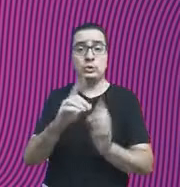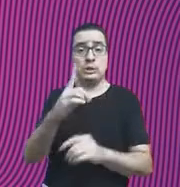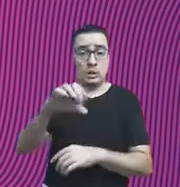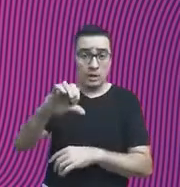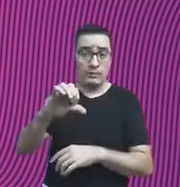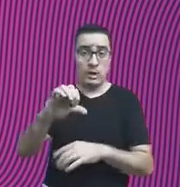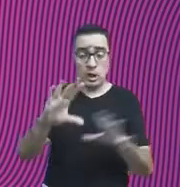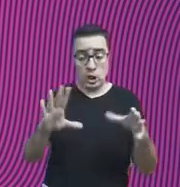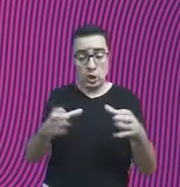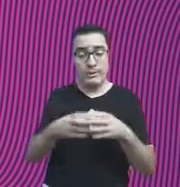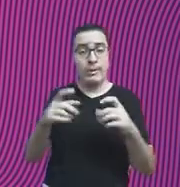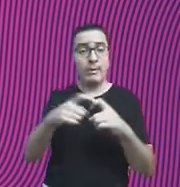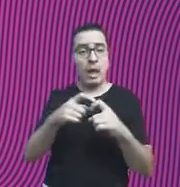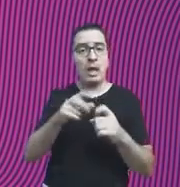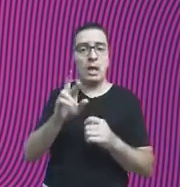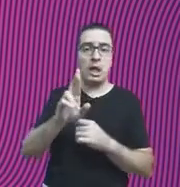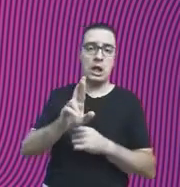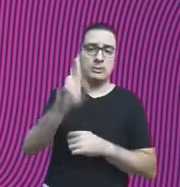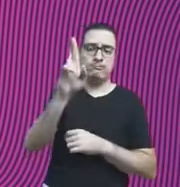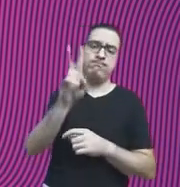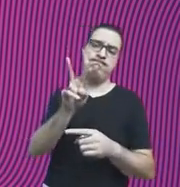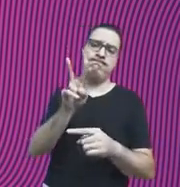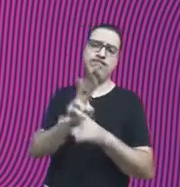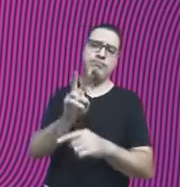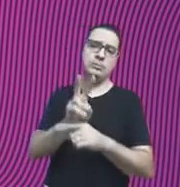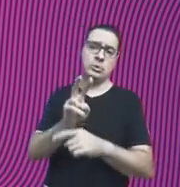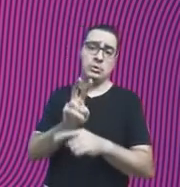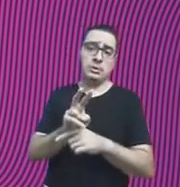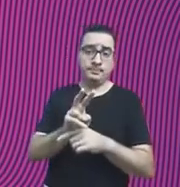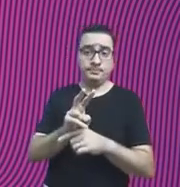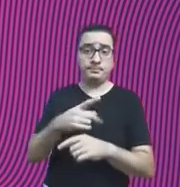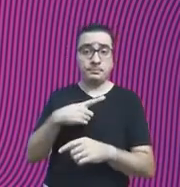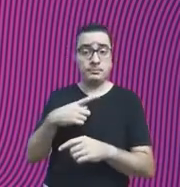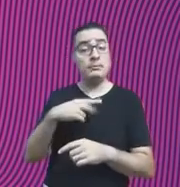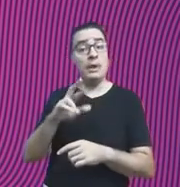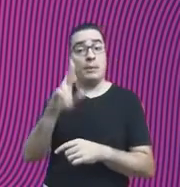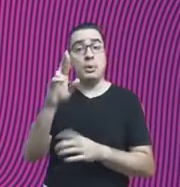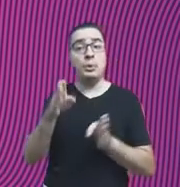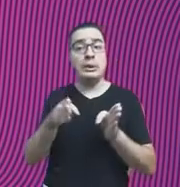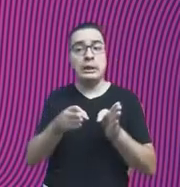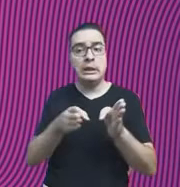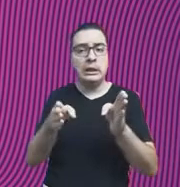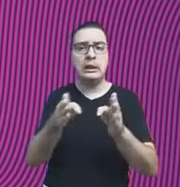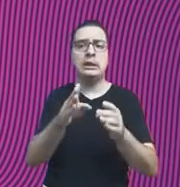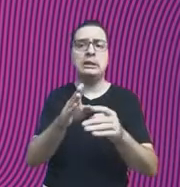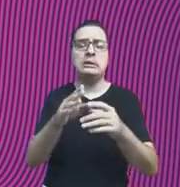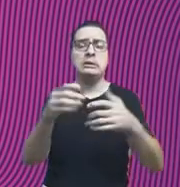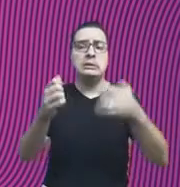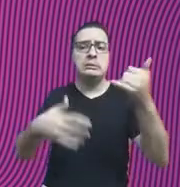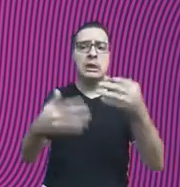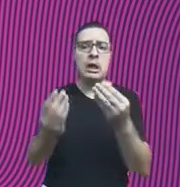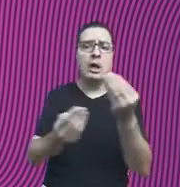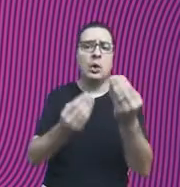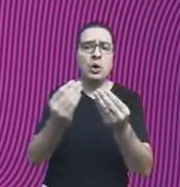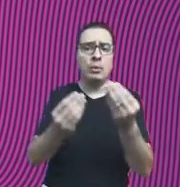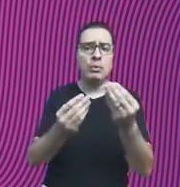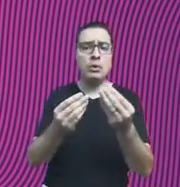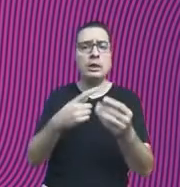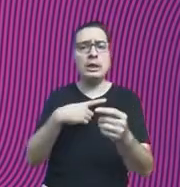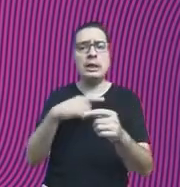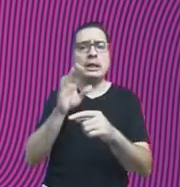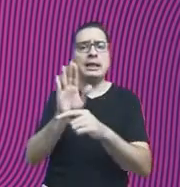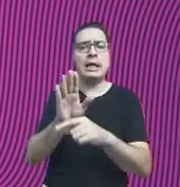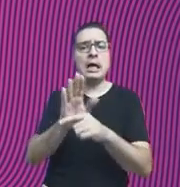tutor, passa a ser aquele que, de certa forma, guia, tá certo? Ele é o que dá os drivers de